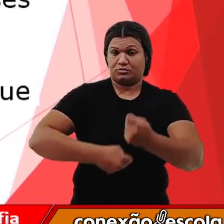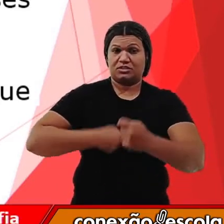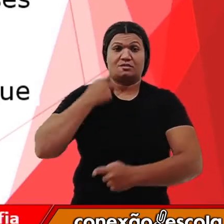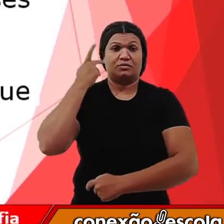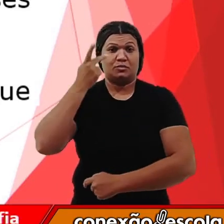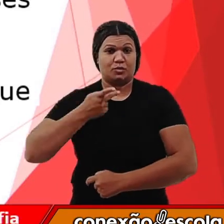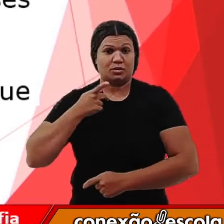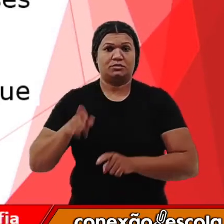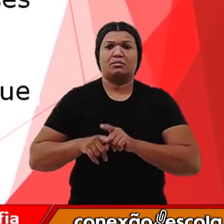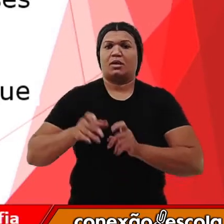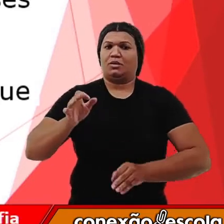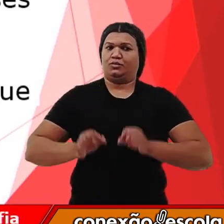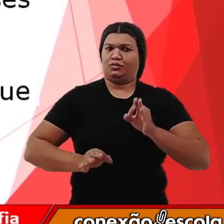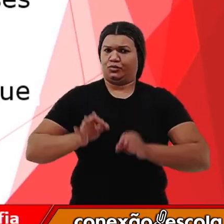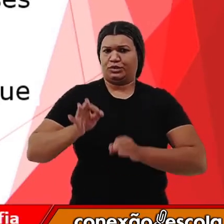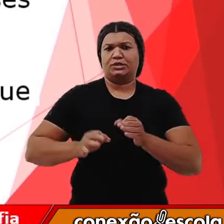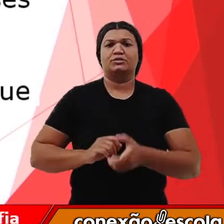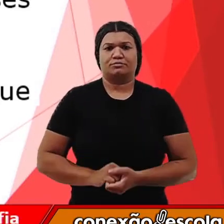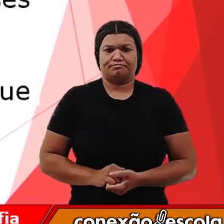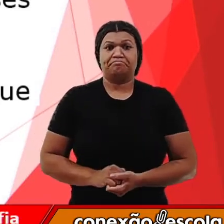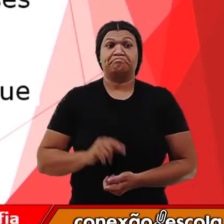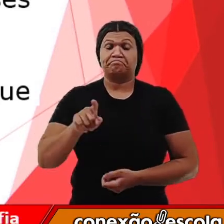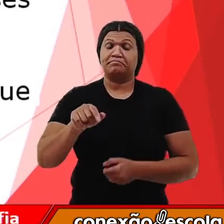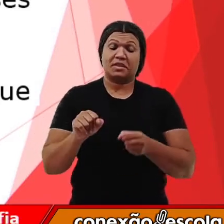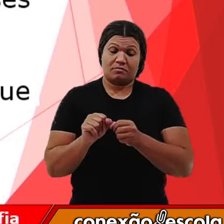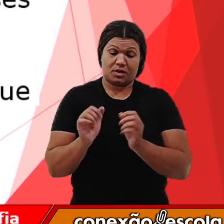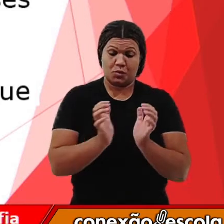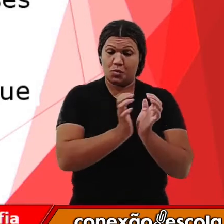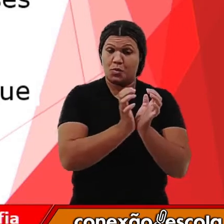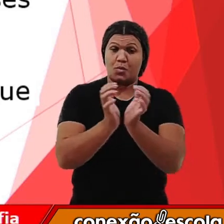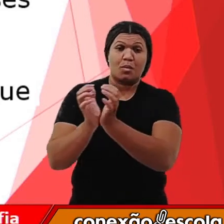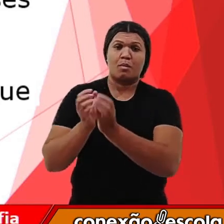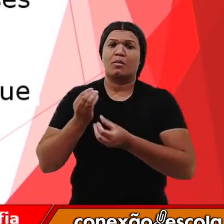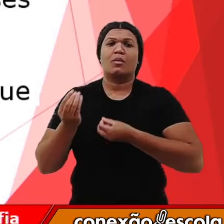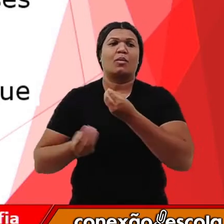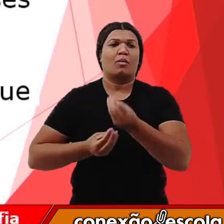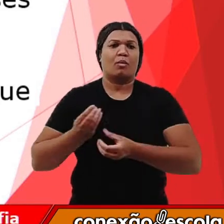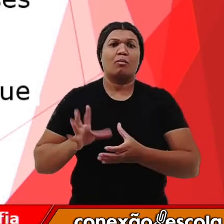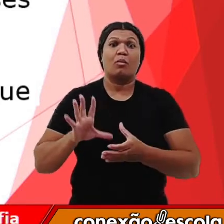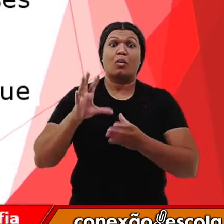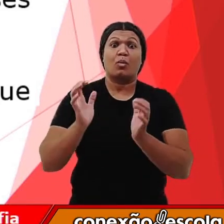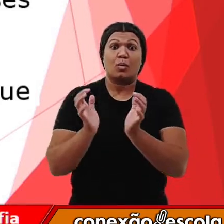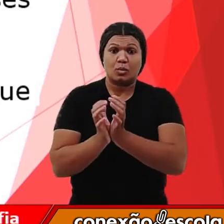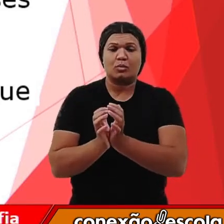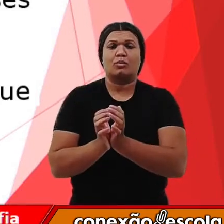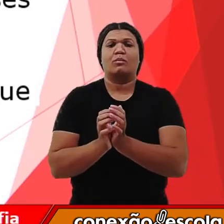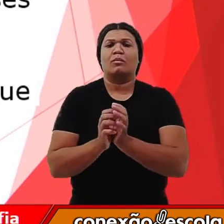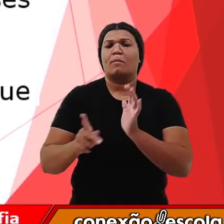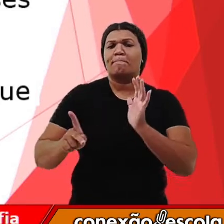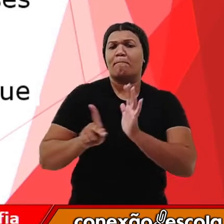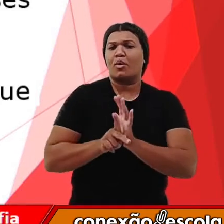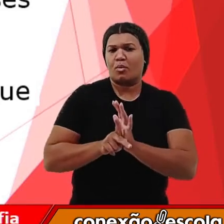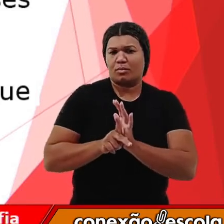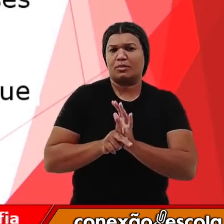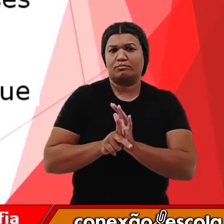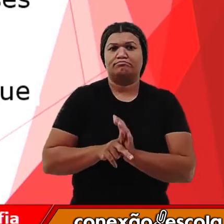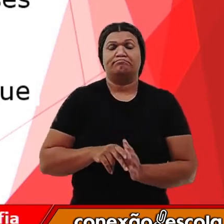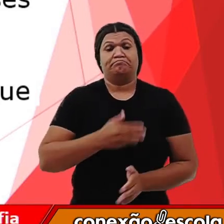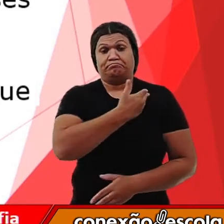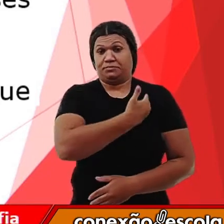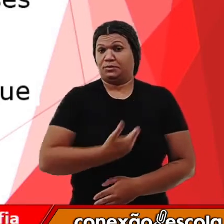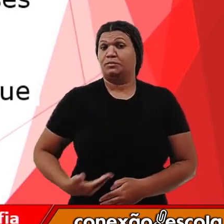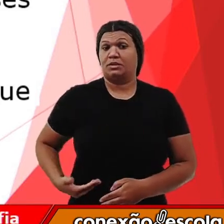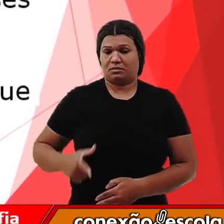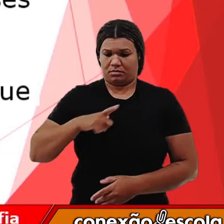e jurídica. Ele é formado por um conjunto de instituições públicas que vão administrar o